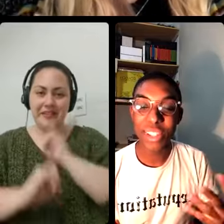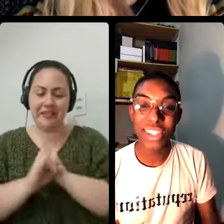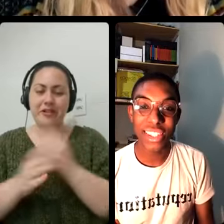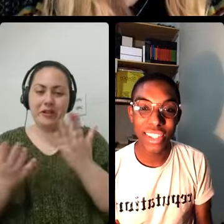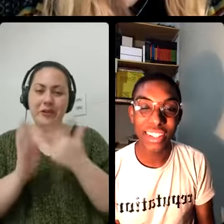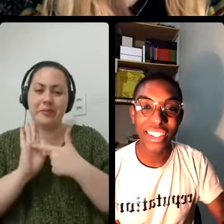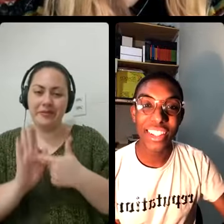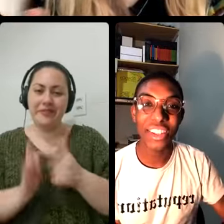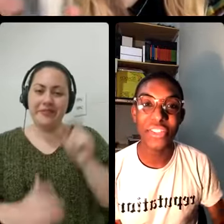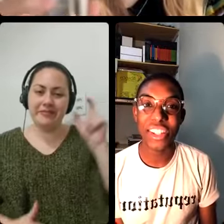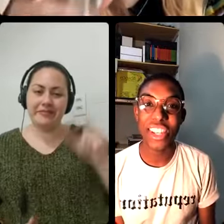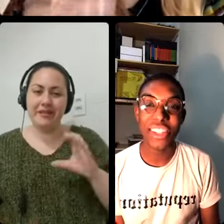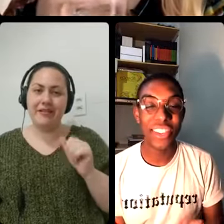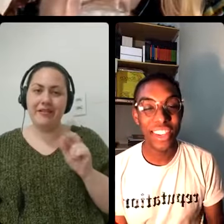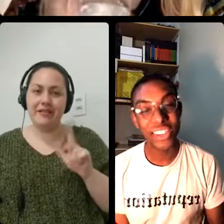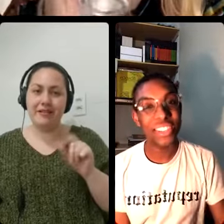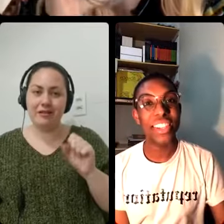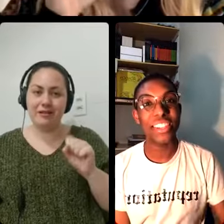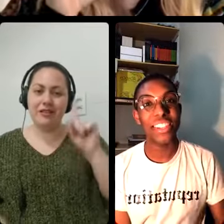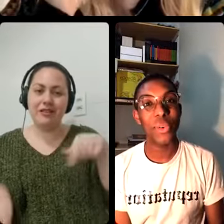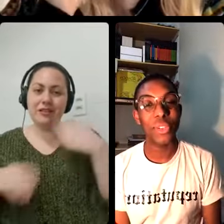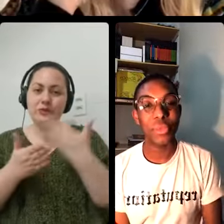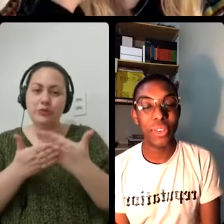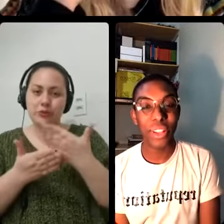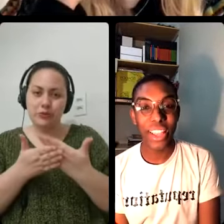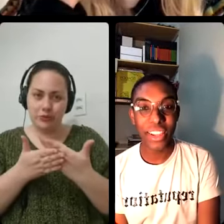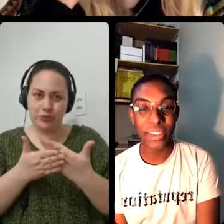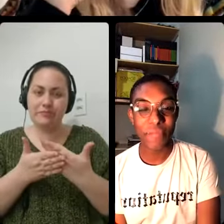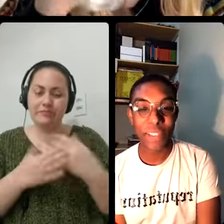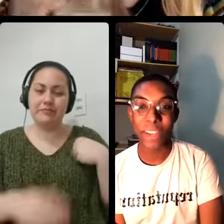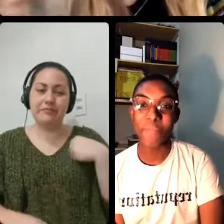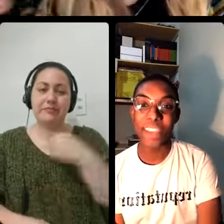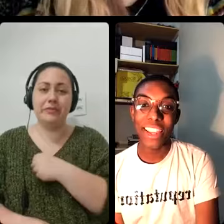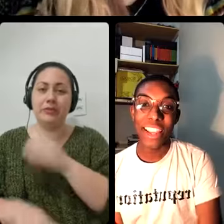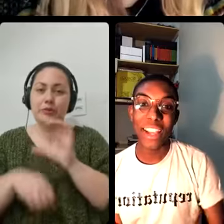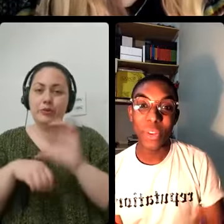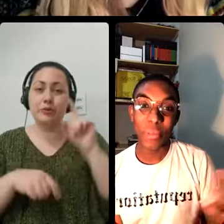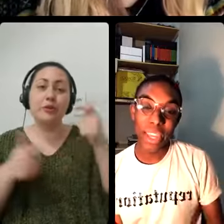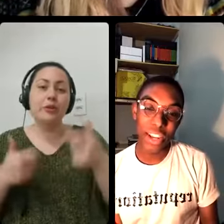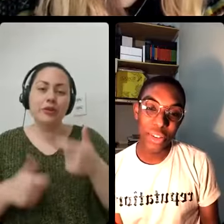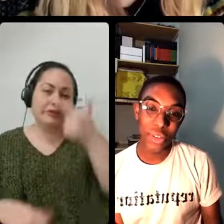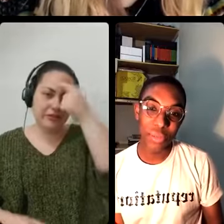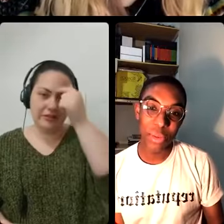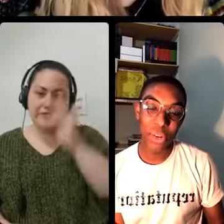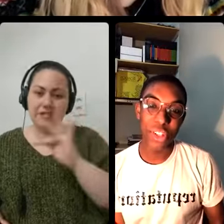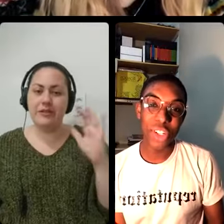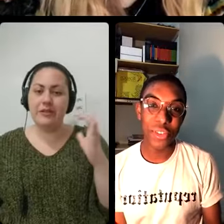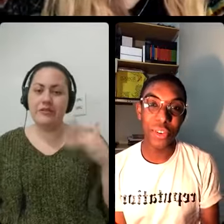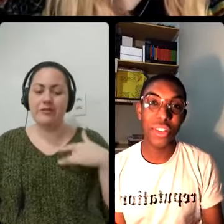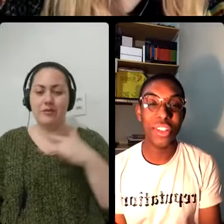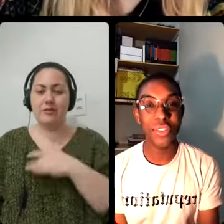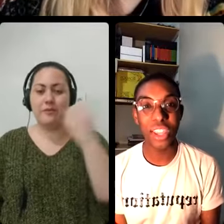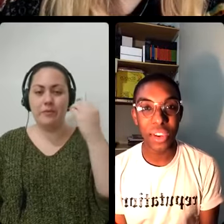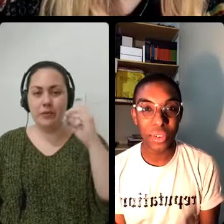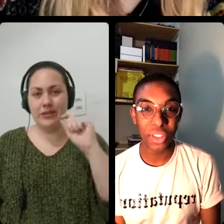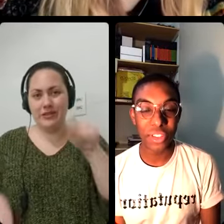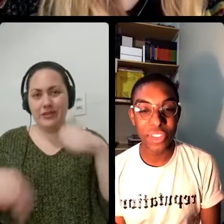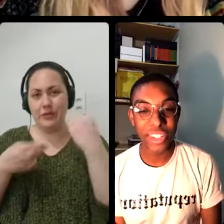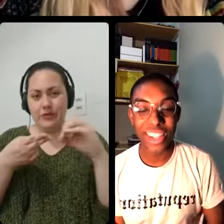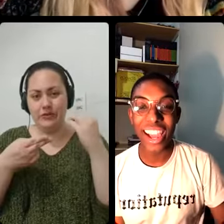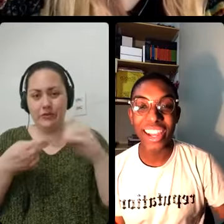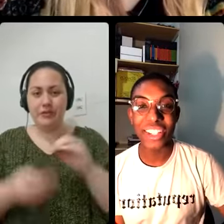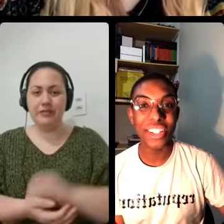estudante de medicina aqui na Universidade Federal de Ciências da Saúde de Porto Alegre, né? Atualmente eu sou membro ativo do Coletivo Negro